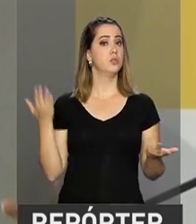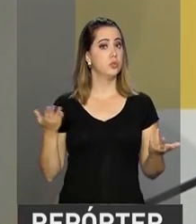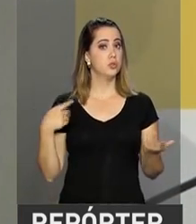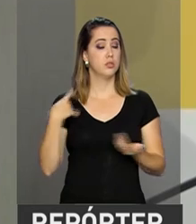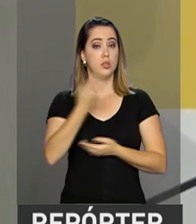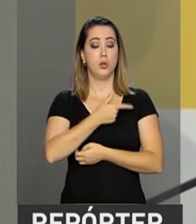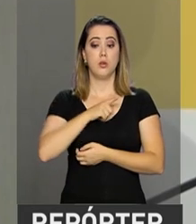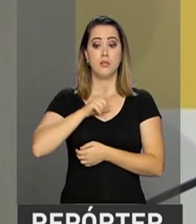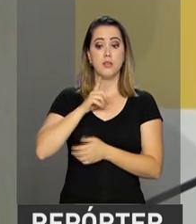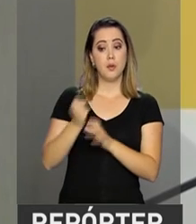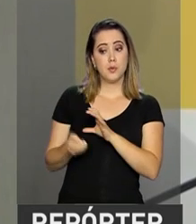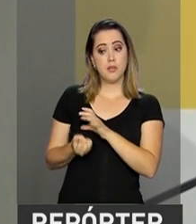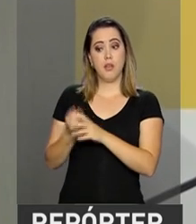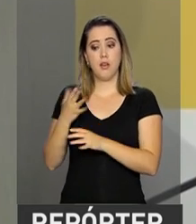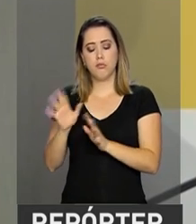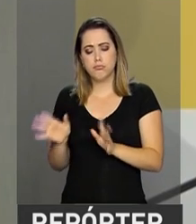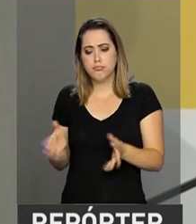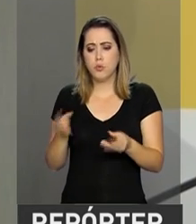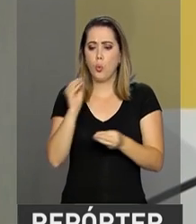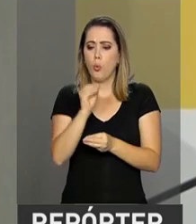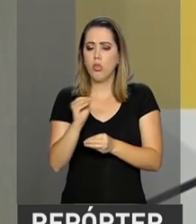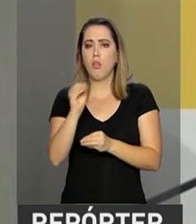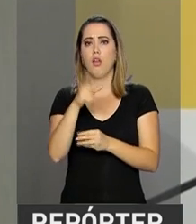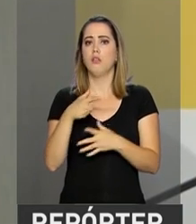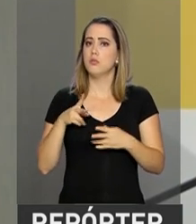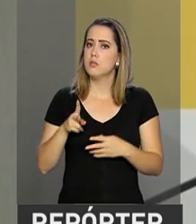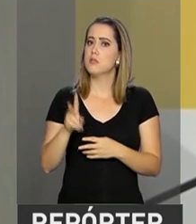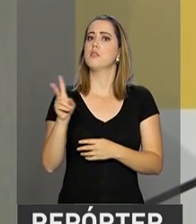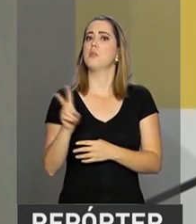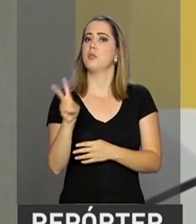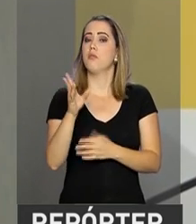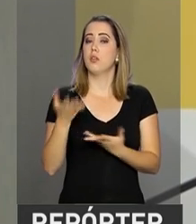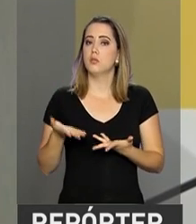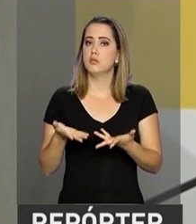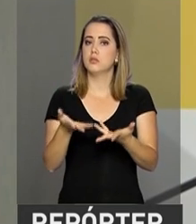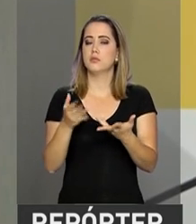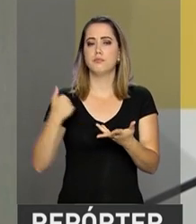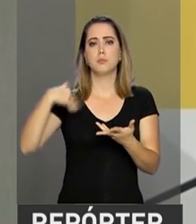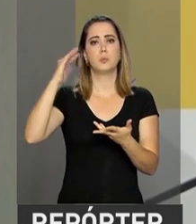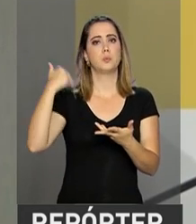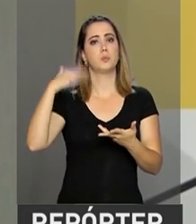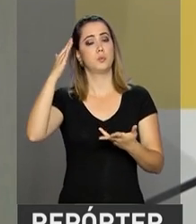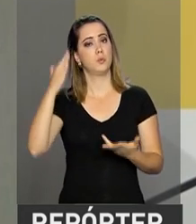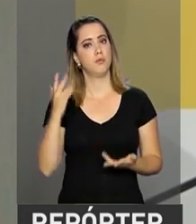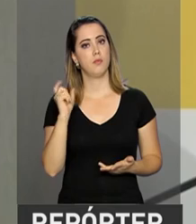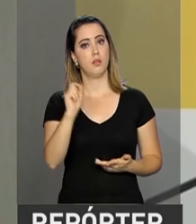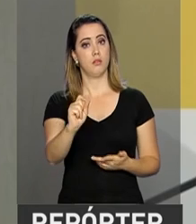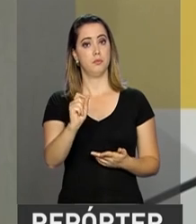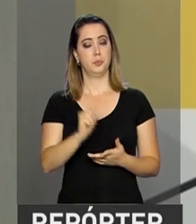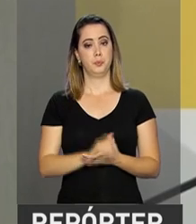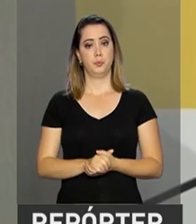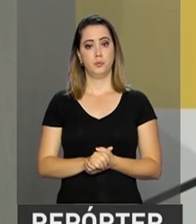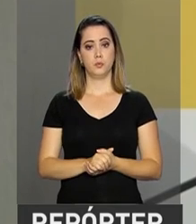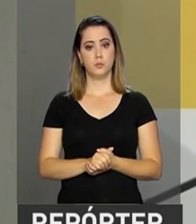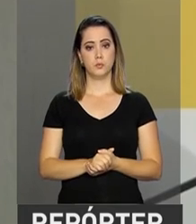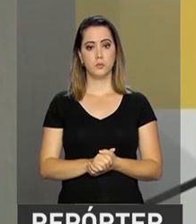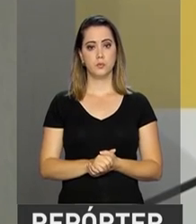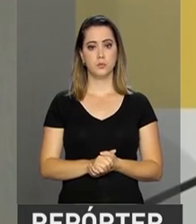cultivado e queremos valorizar cada vez mais o nosso